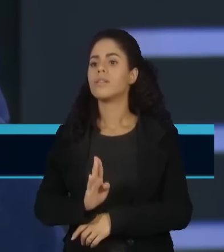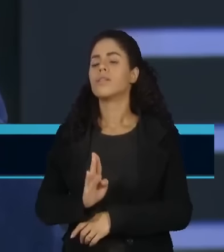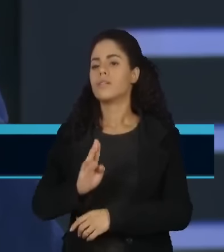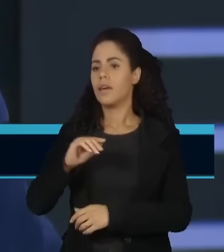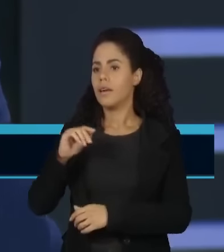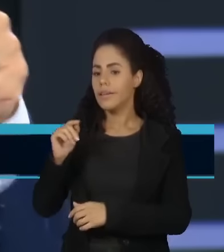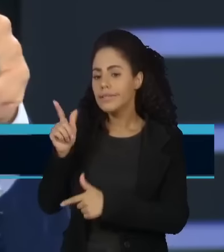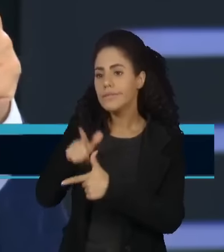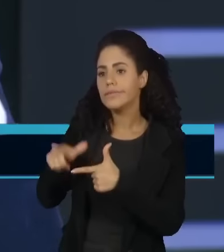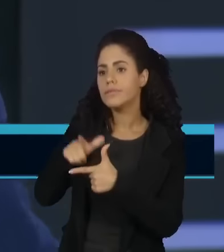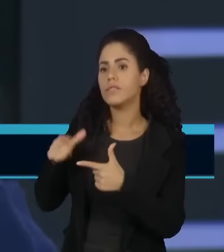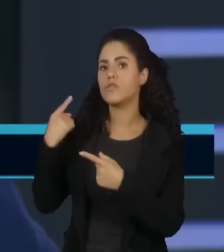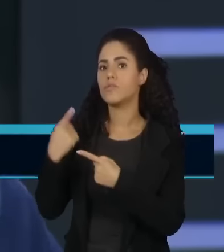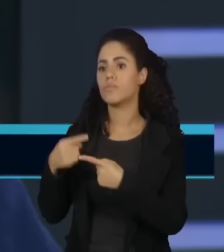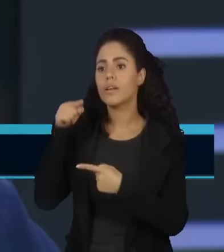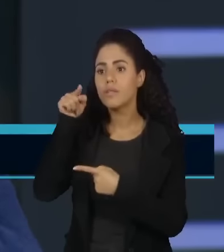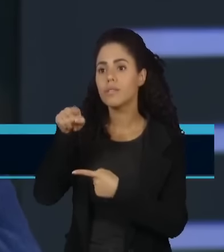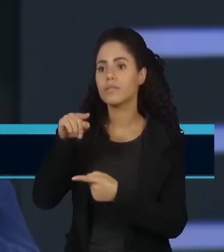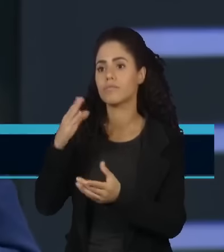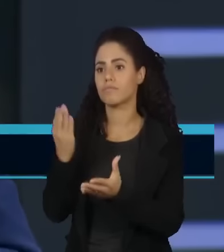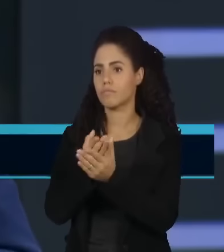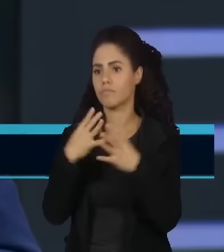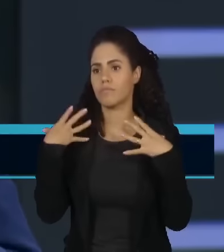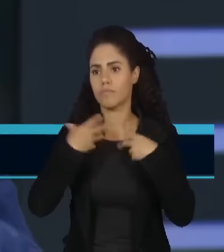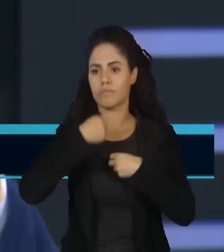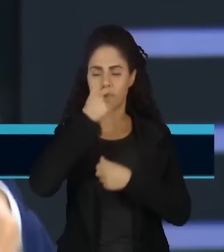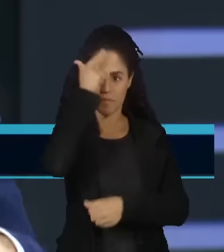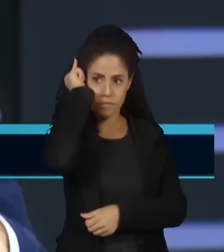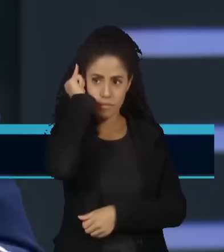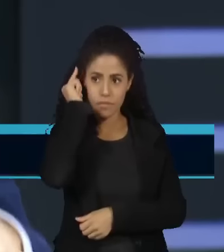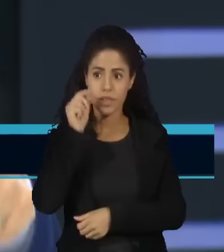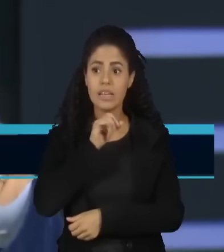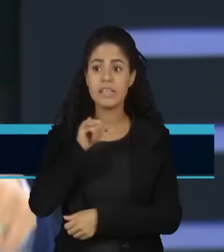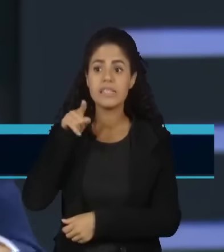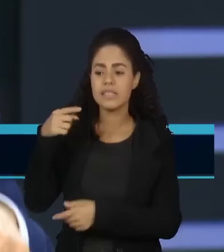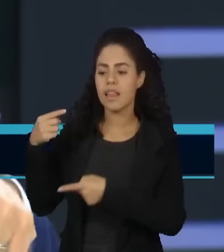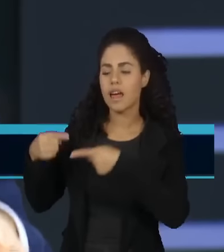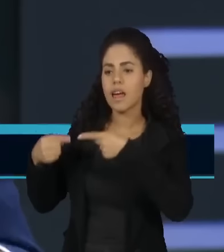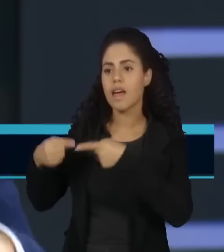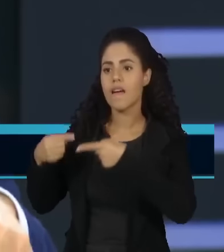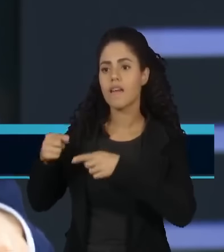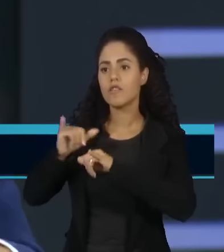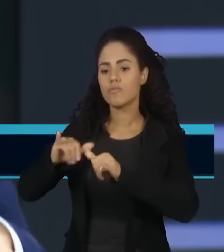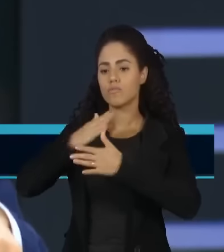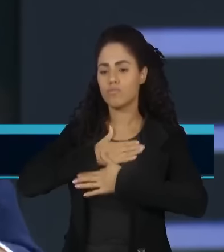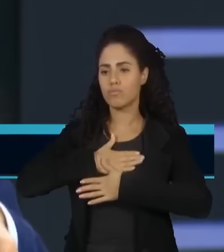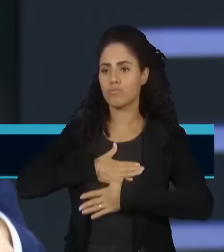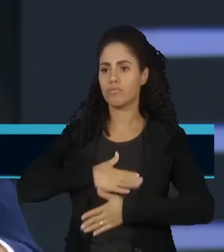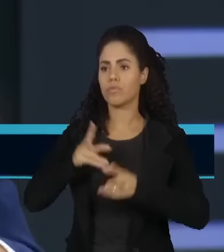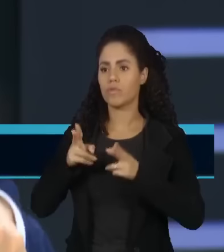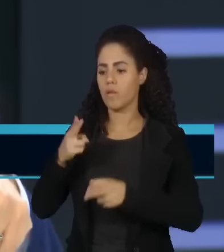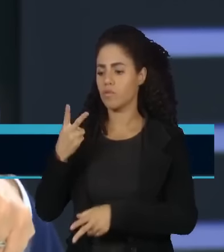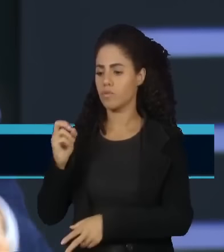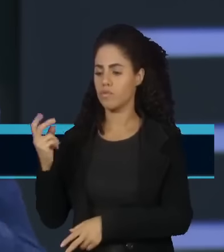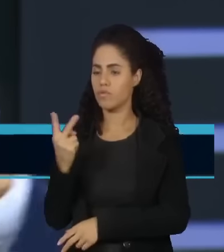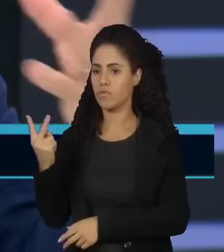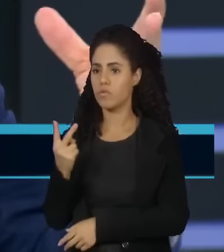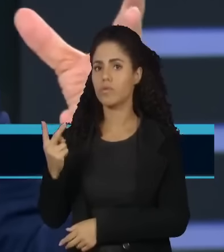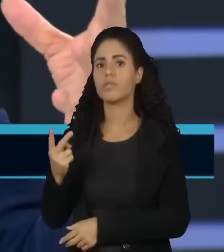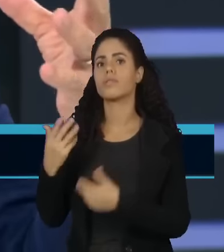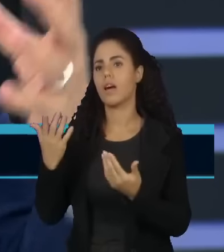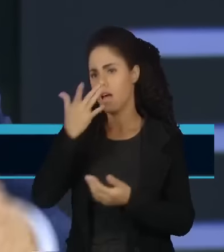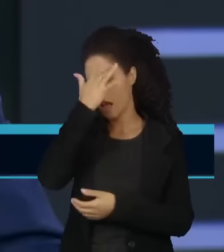naquele dia e com aquele processo. Com quem? Com o ministro Alexandre de Moraes. Se aquela eleição ocorreu com a tranquilidade como ocorreu em 2022,